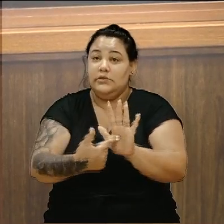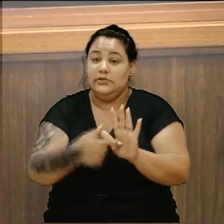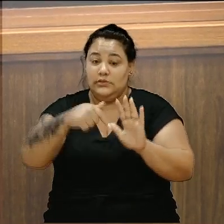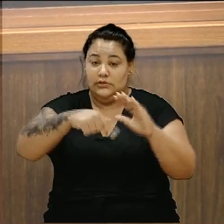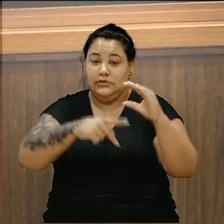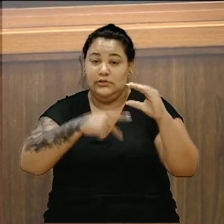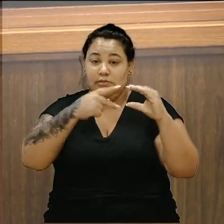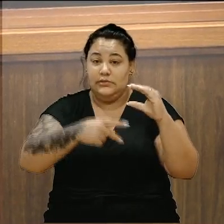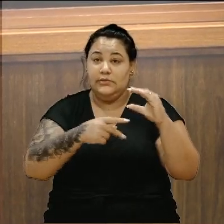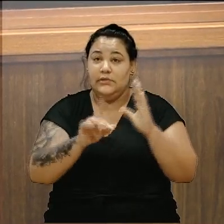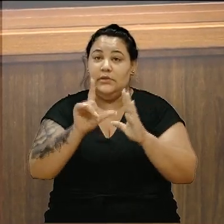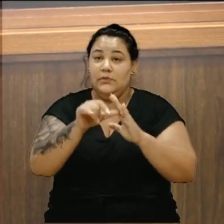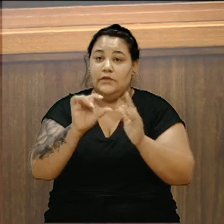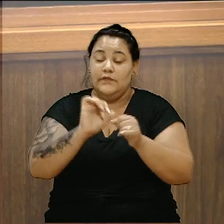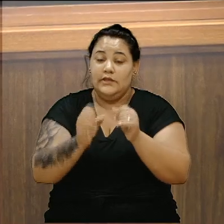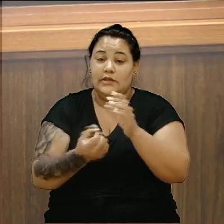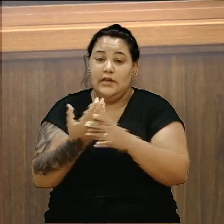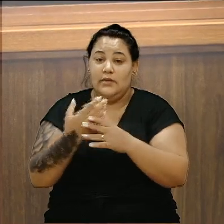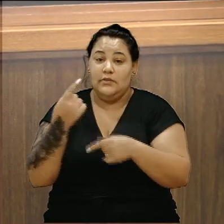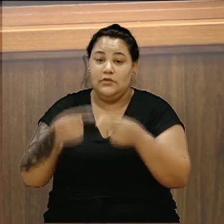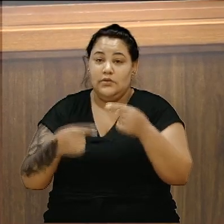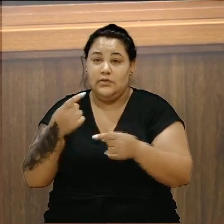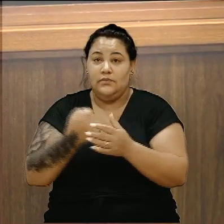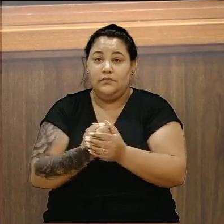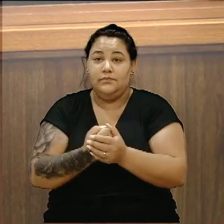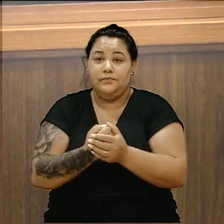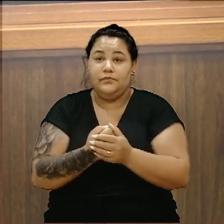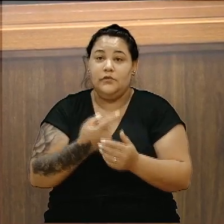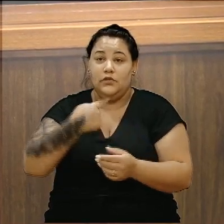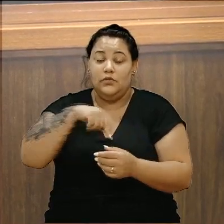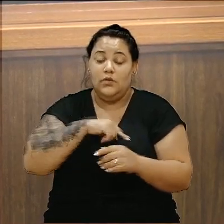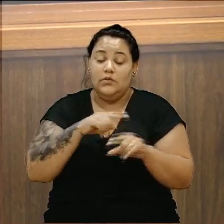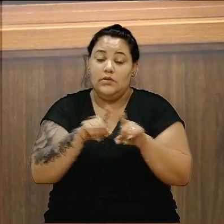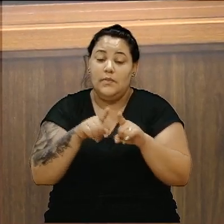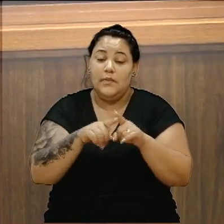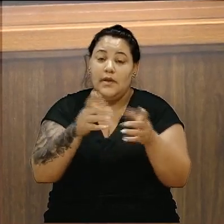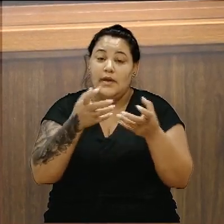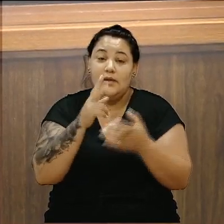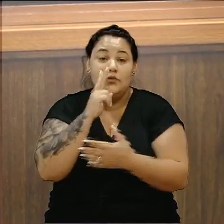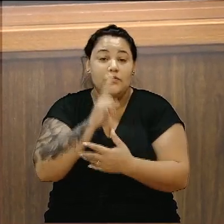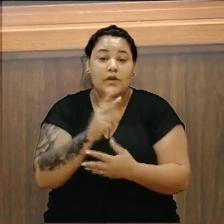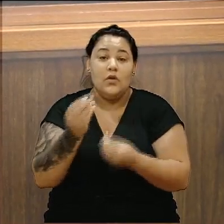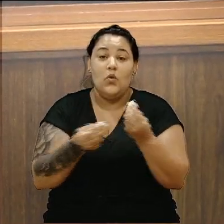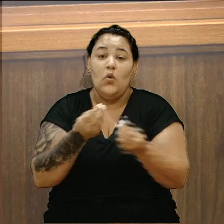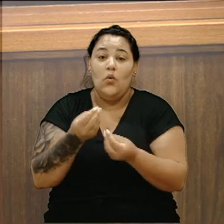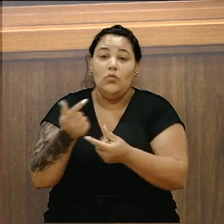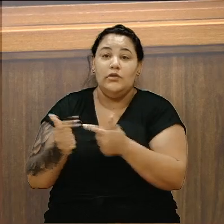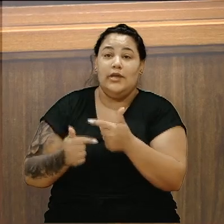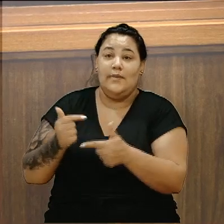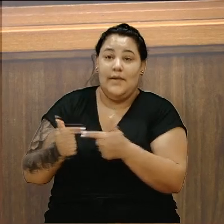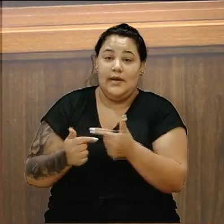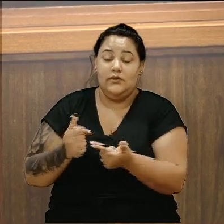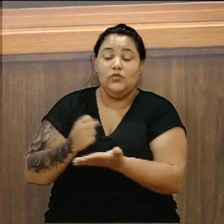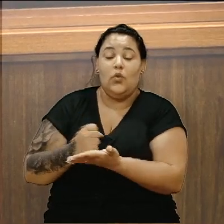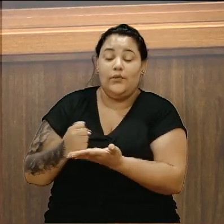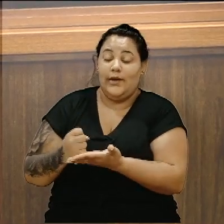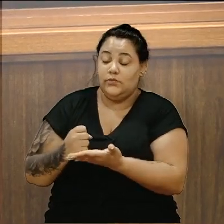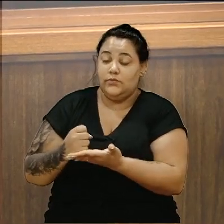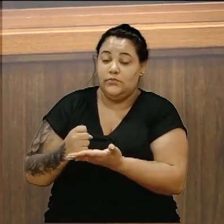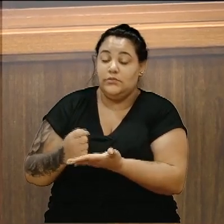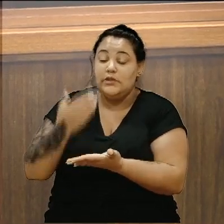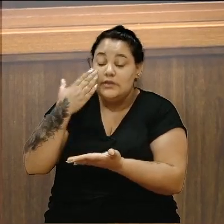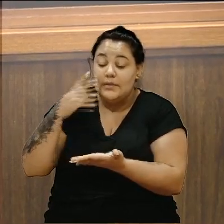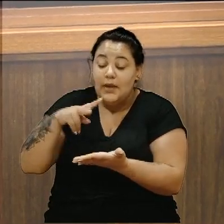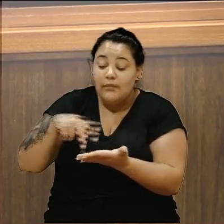para um posterior debate. Nós também queremos ver exatamente como estão funcionando estes contratos. E,